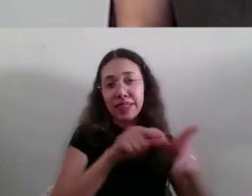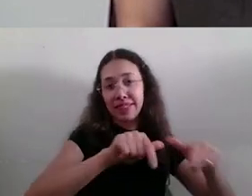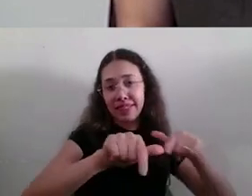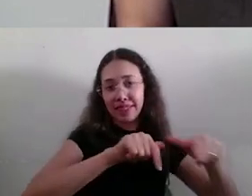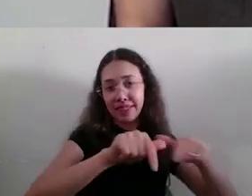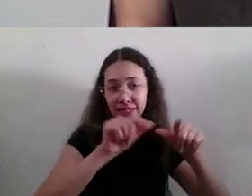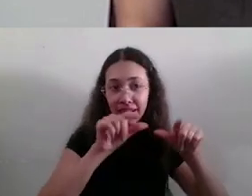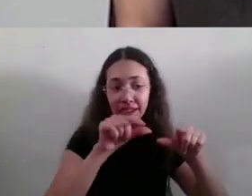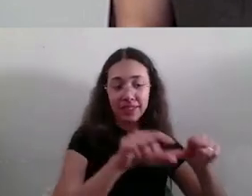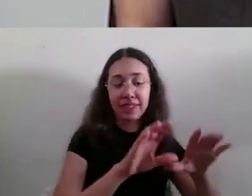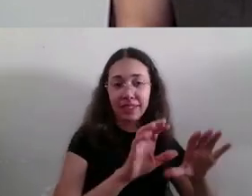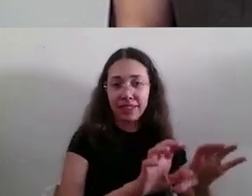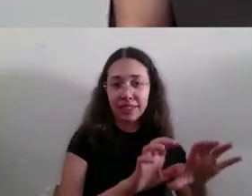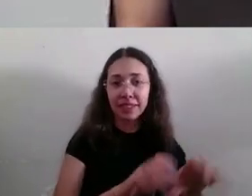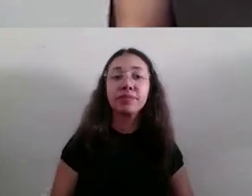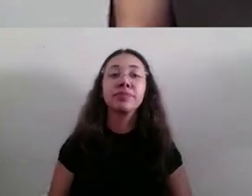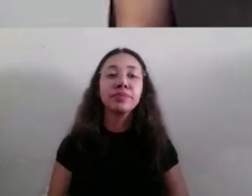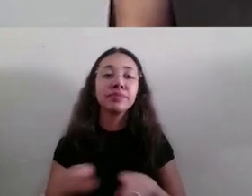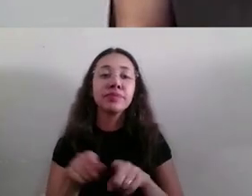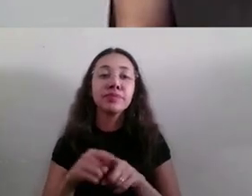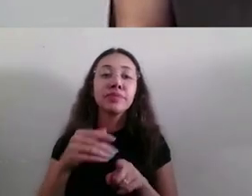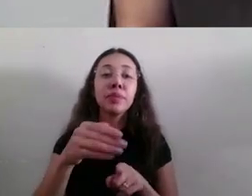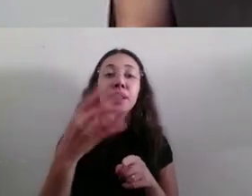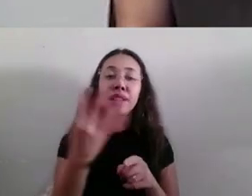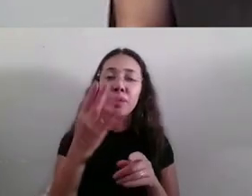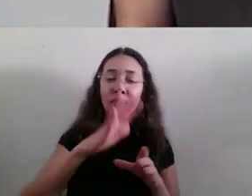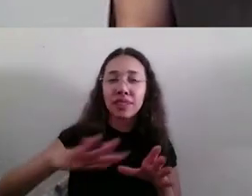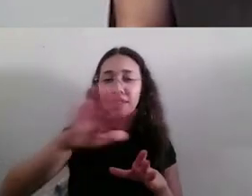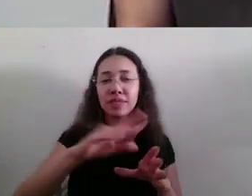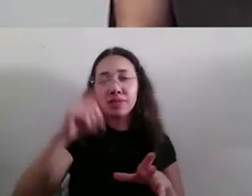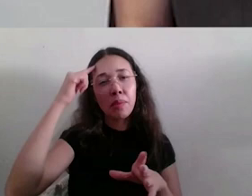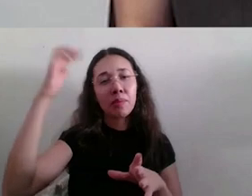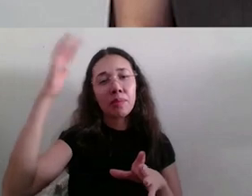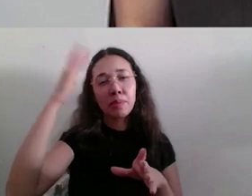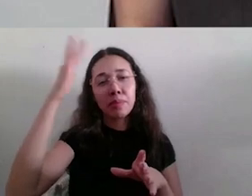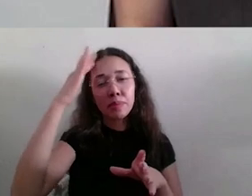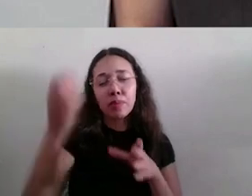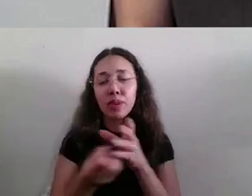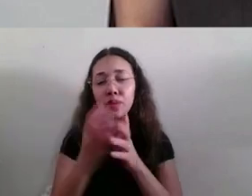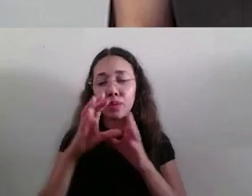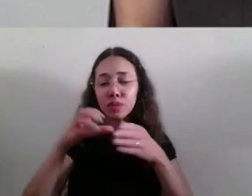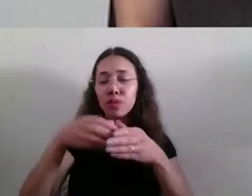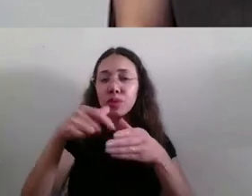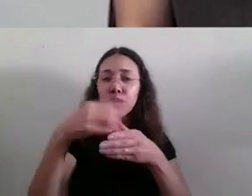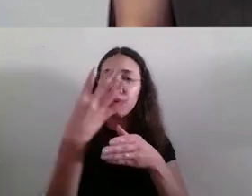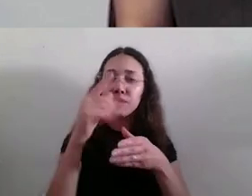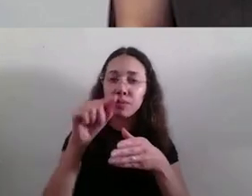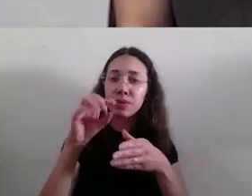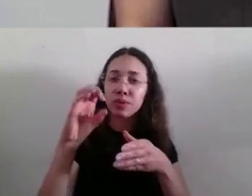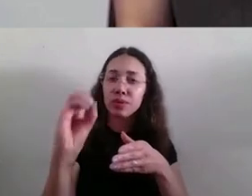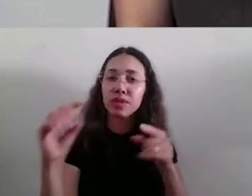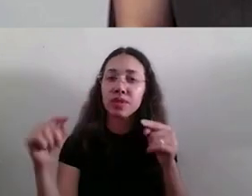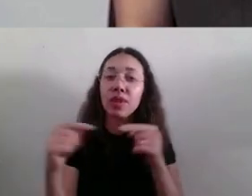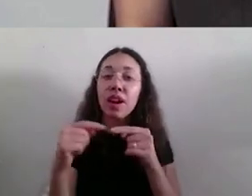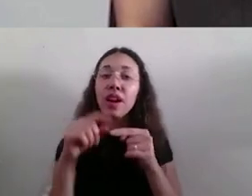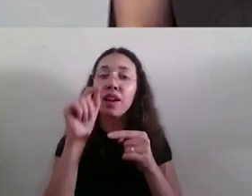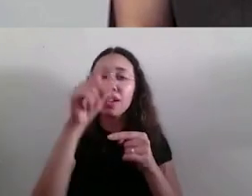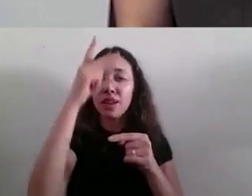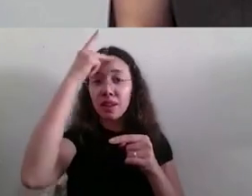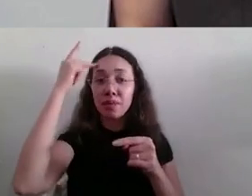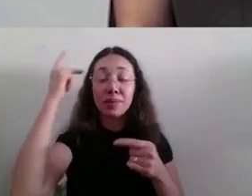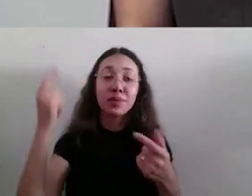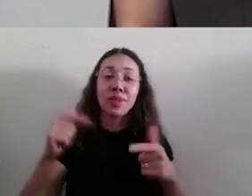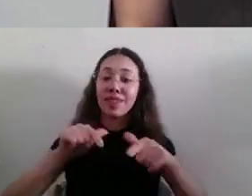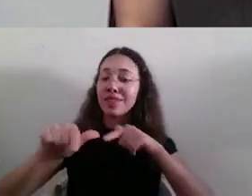pensado agora, recentemente, na 4ª região, um núcleo 4.0 que diz respeito a benefícios por incapacidade. Então, como que foi